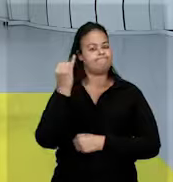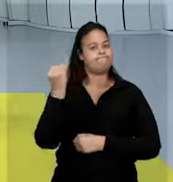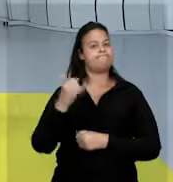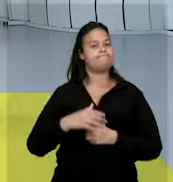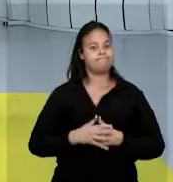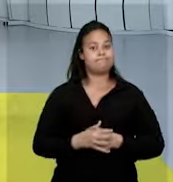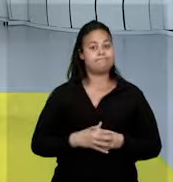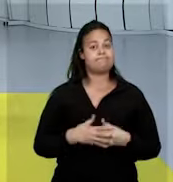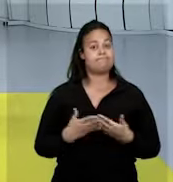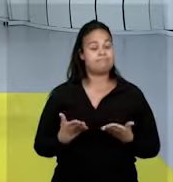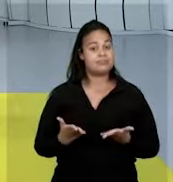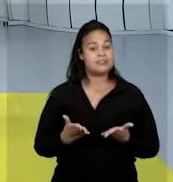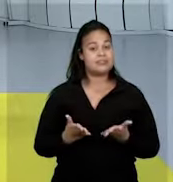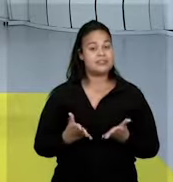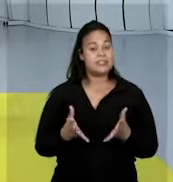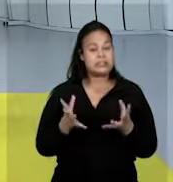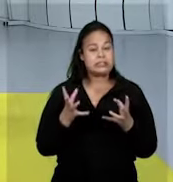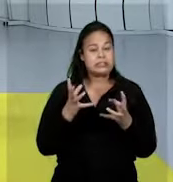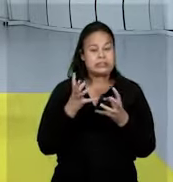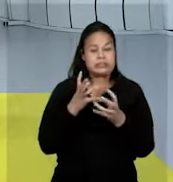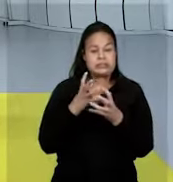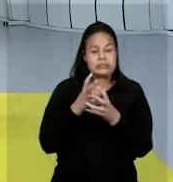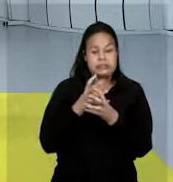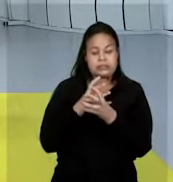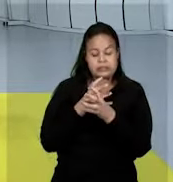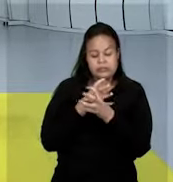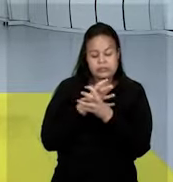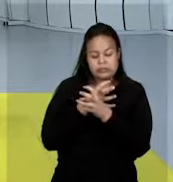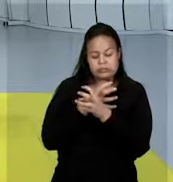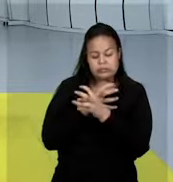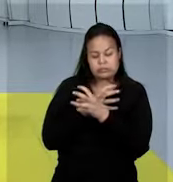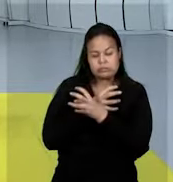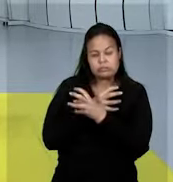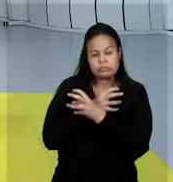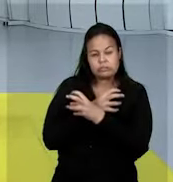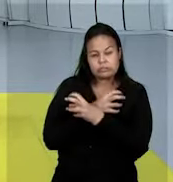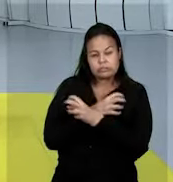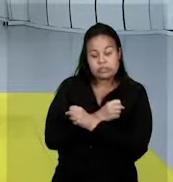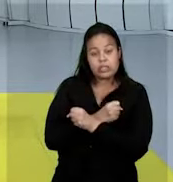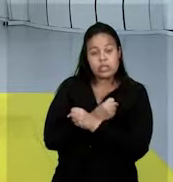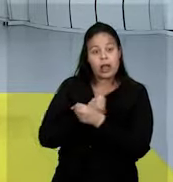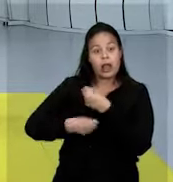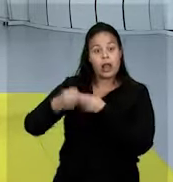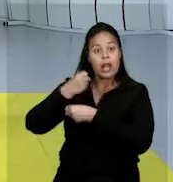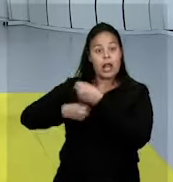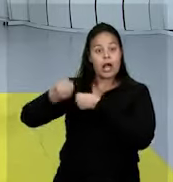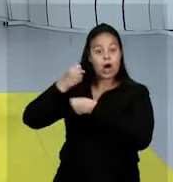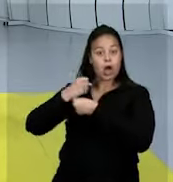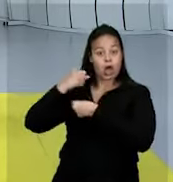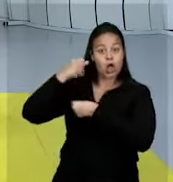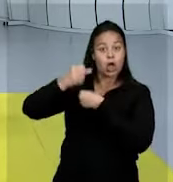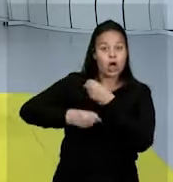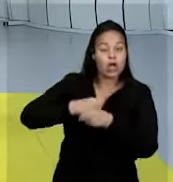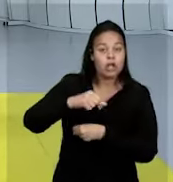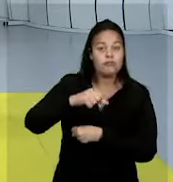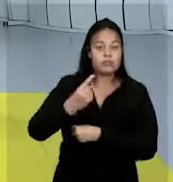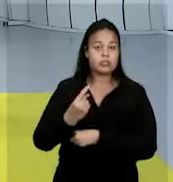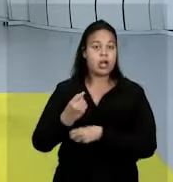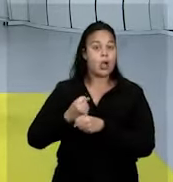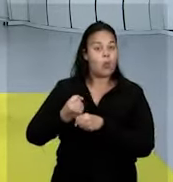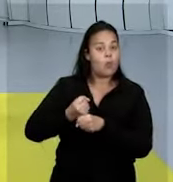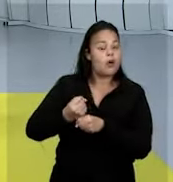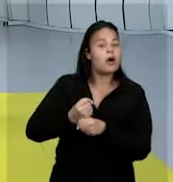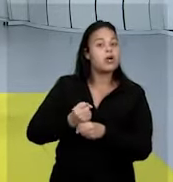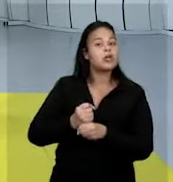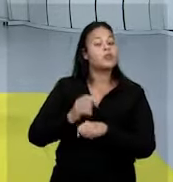Nós estamos em uma seca e é a maior seca dos últimos 91 anos. Vamos cuidar do